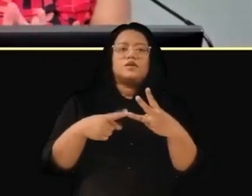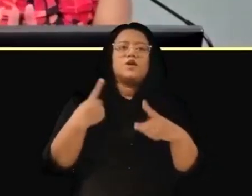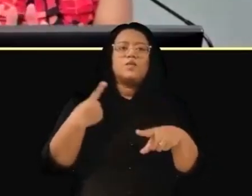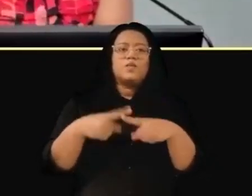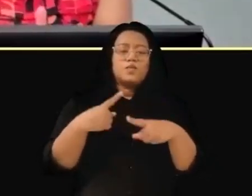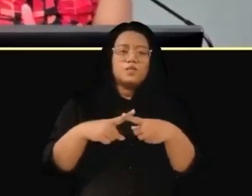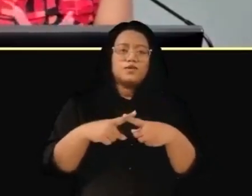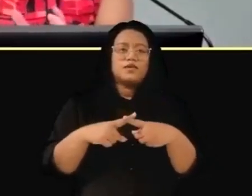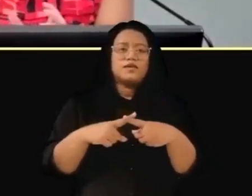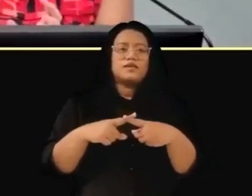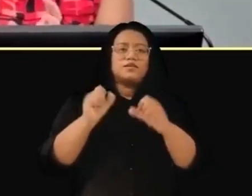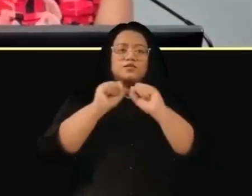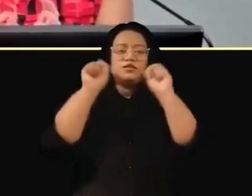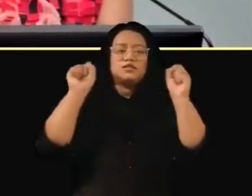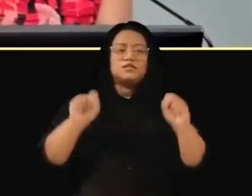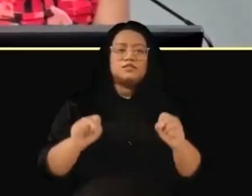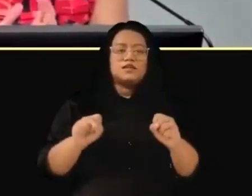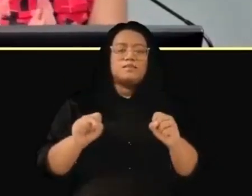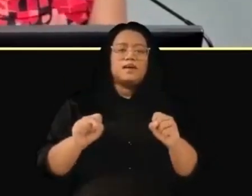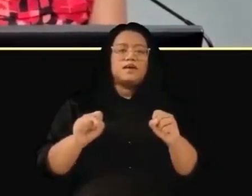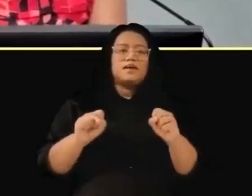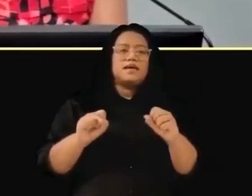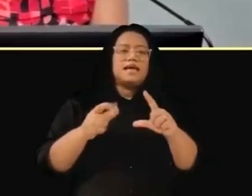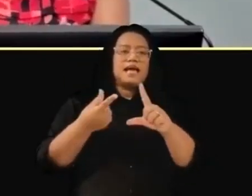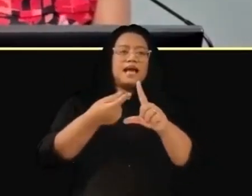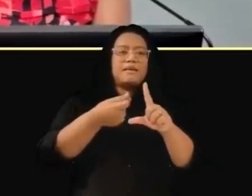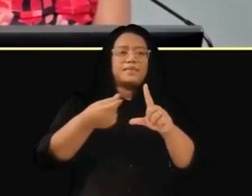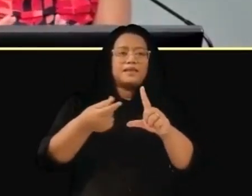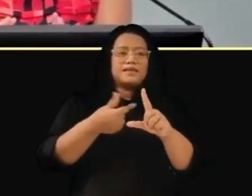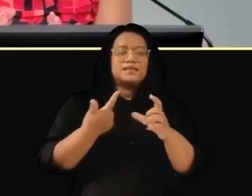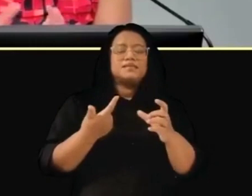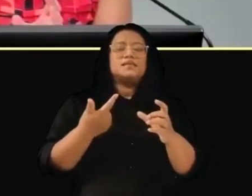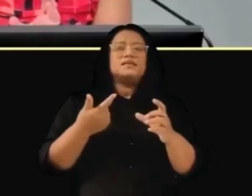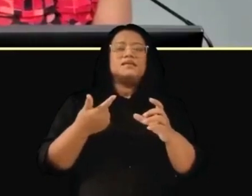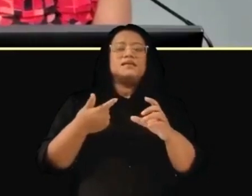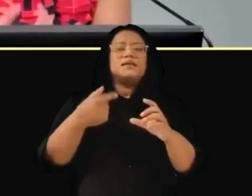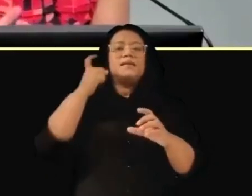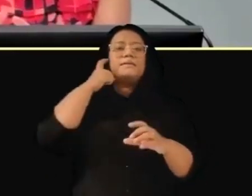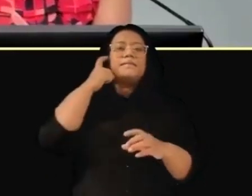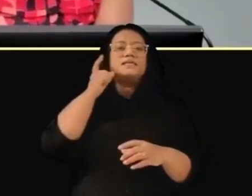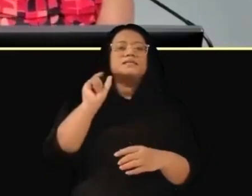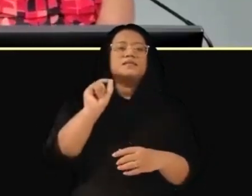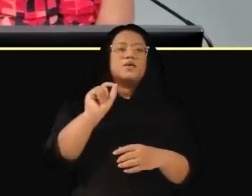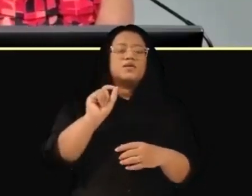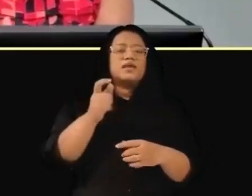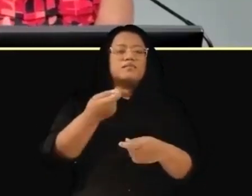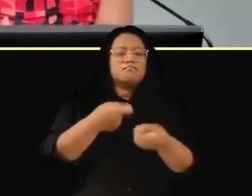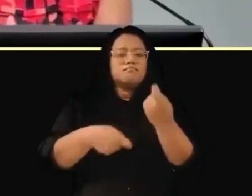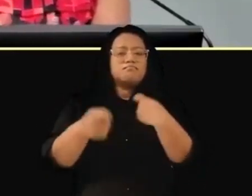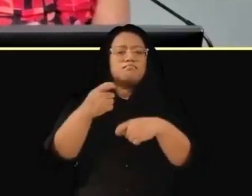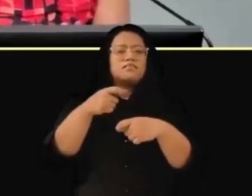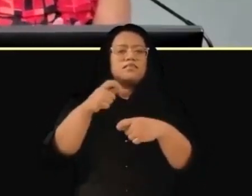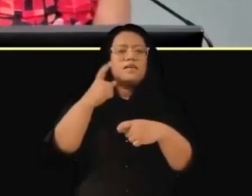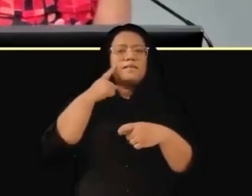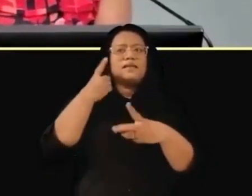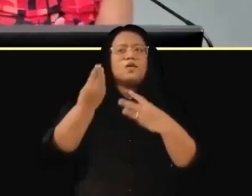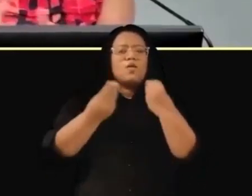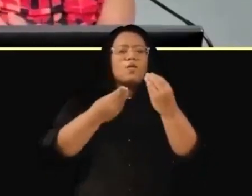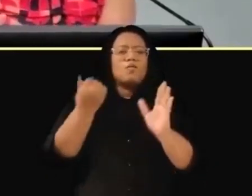de um sistema capitalista, nós temos que pensar no aspecto financeiro desse